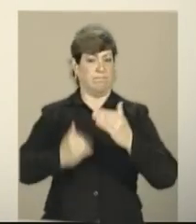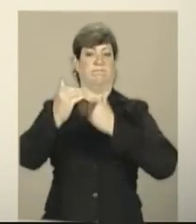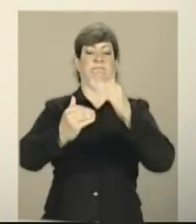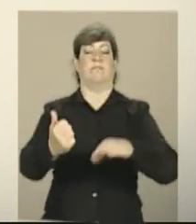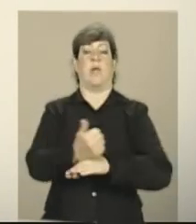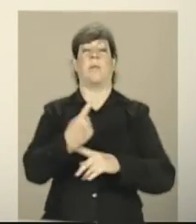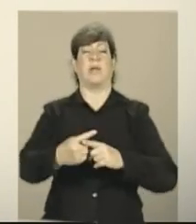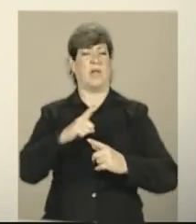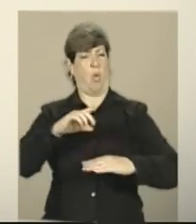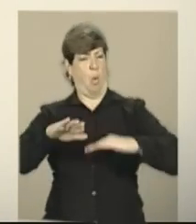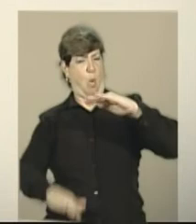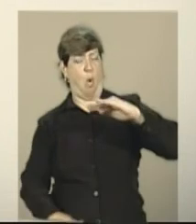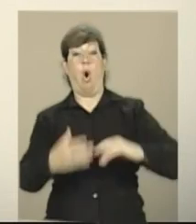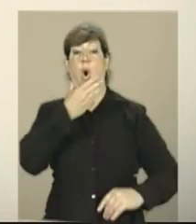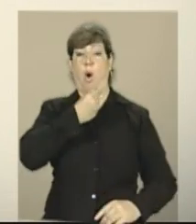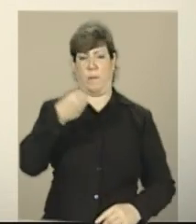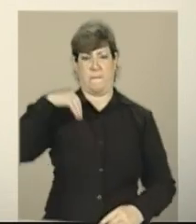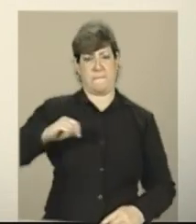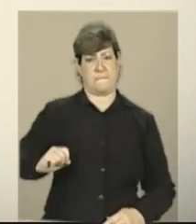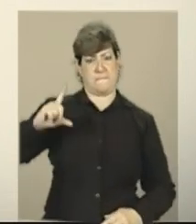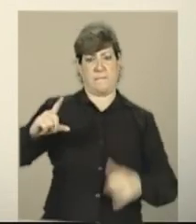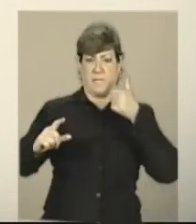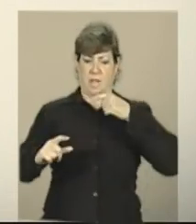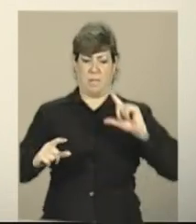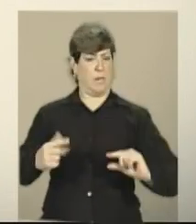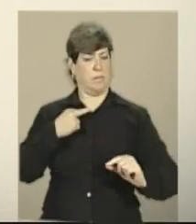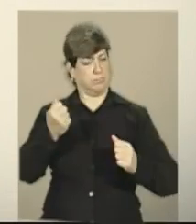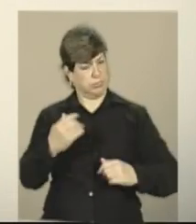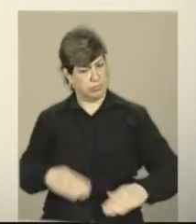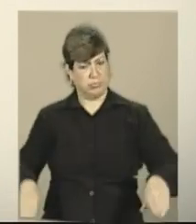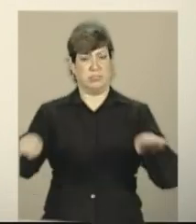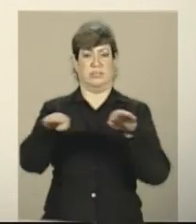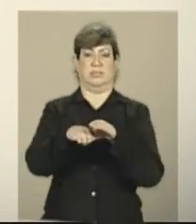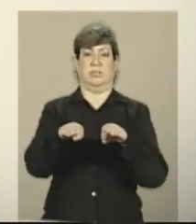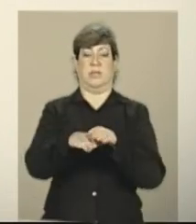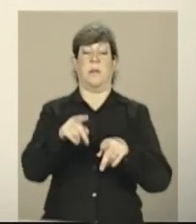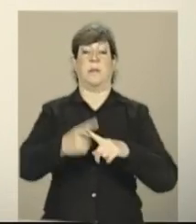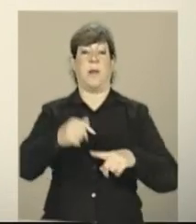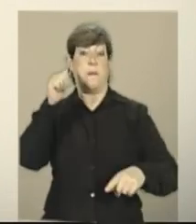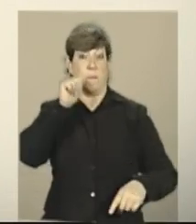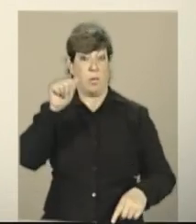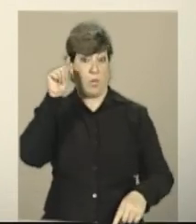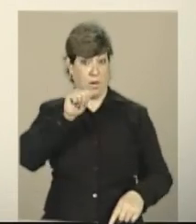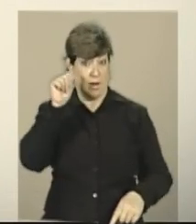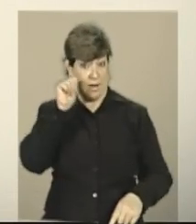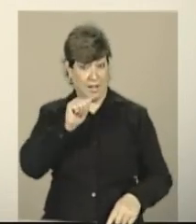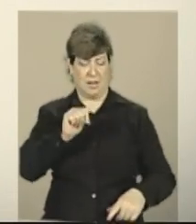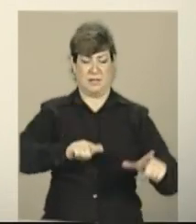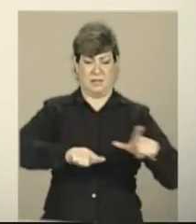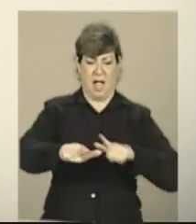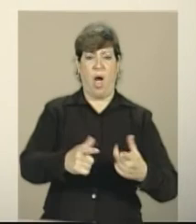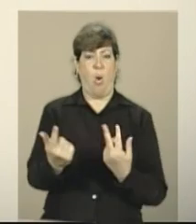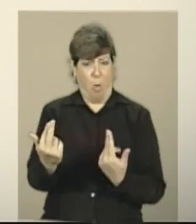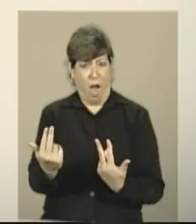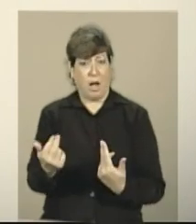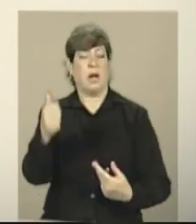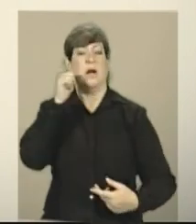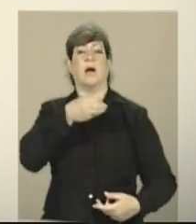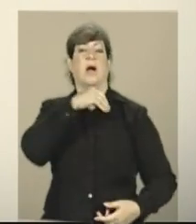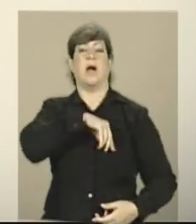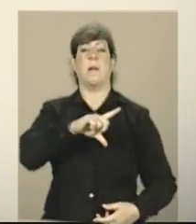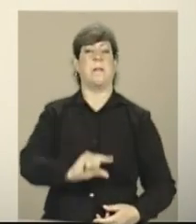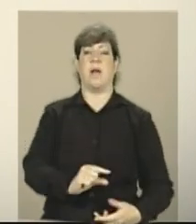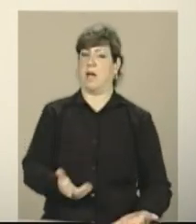grande desigualdade que existe em nosso país que é o fato da mulher trabalhar o mesmo trabalho que o homem